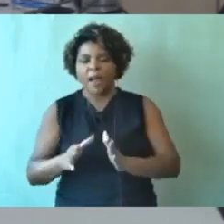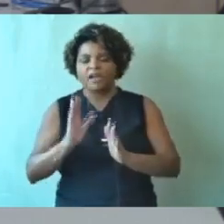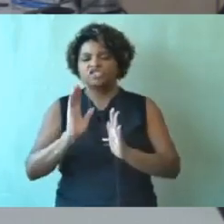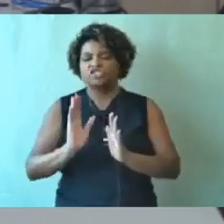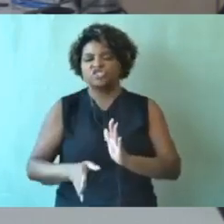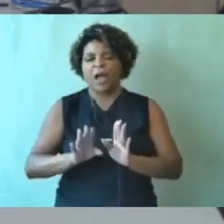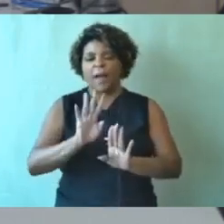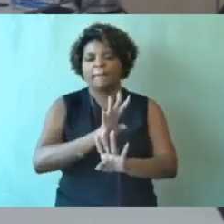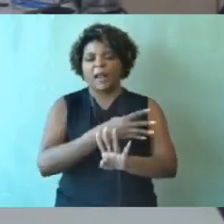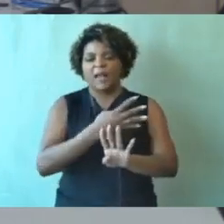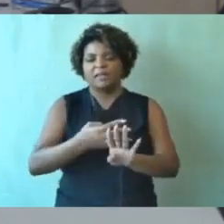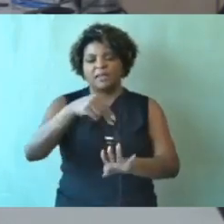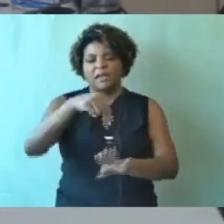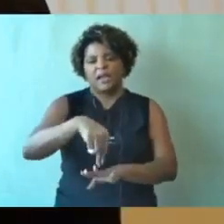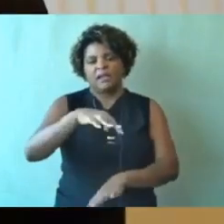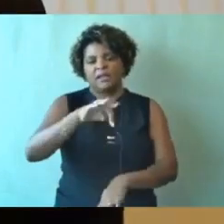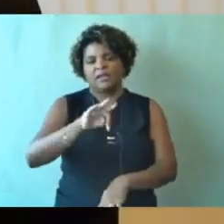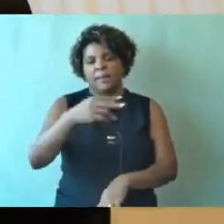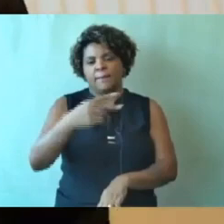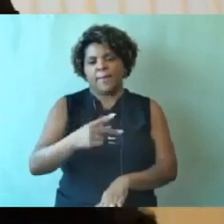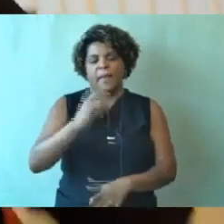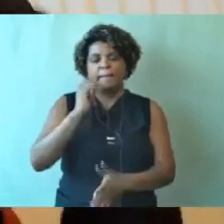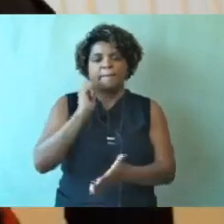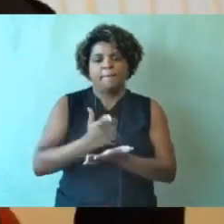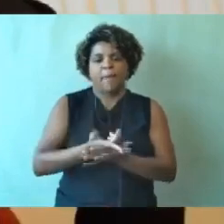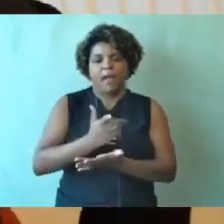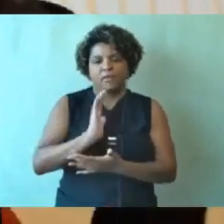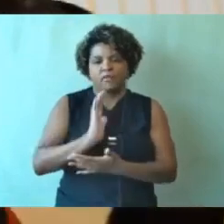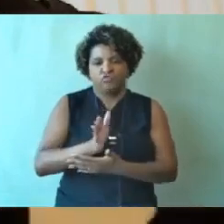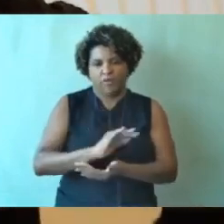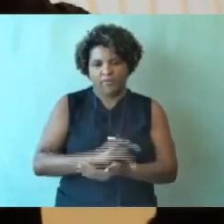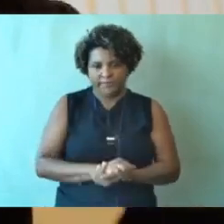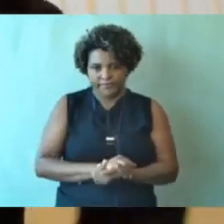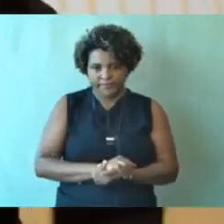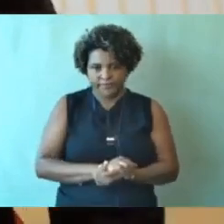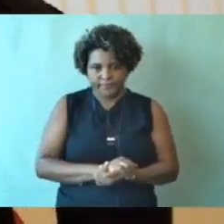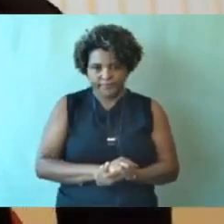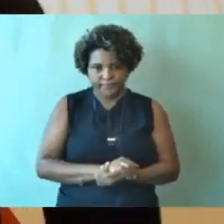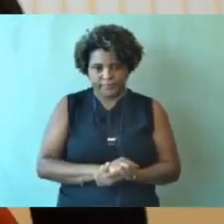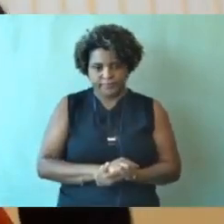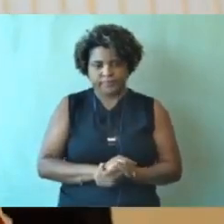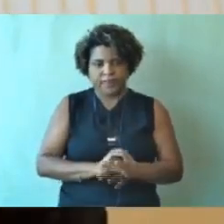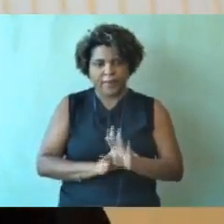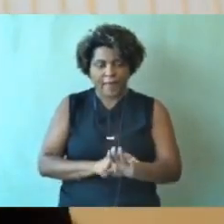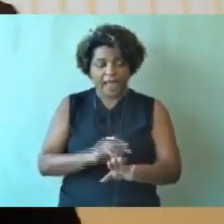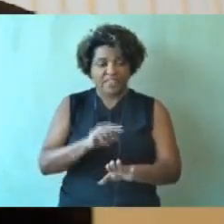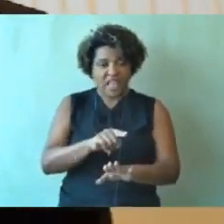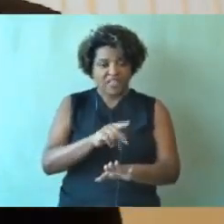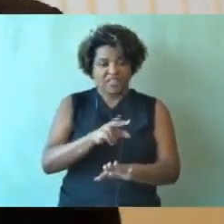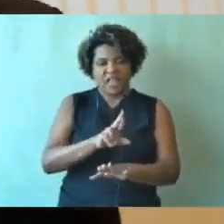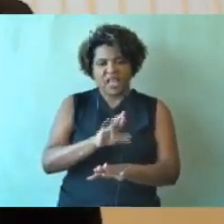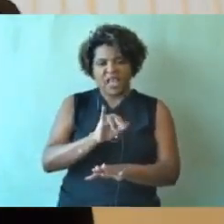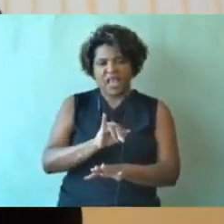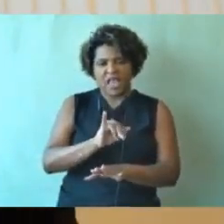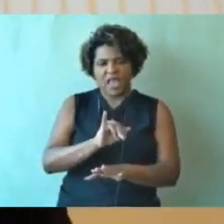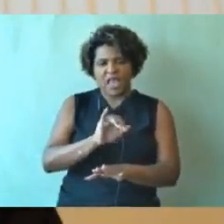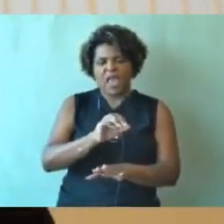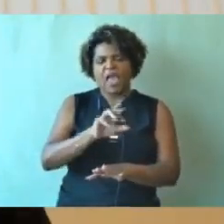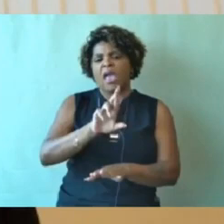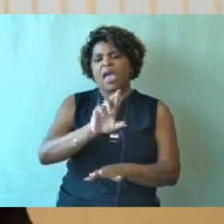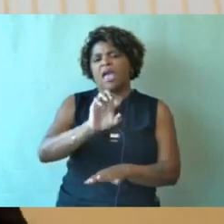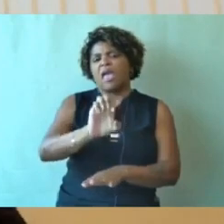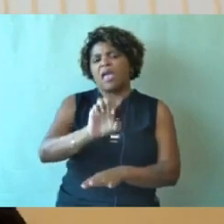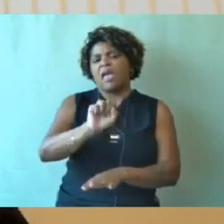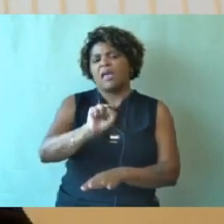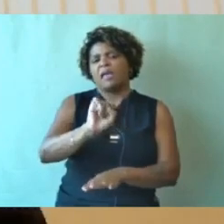concorda? Esse residual também já está previsto, ele é meu. Porque você não remunera 100% do carro, não. Você já tira